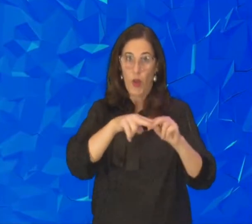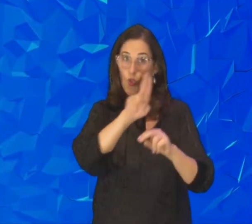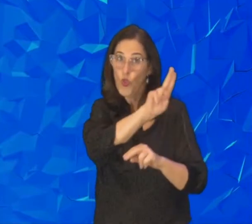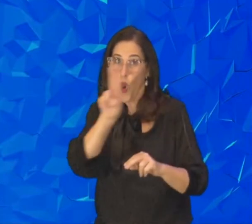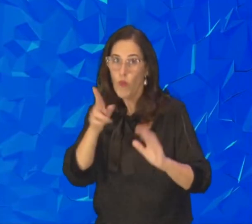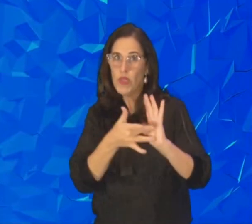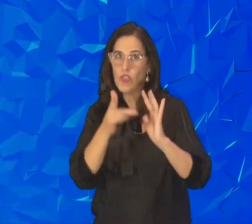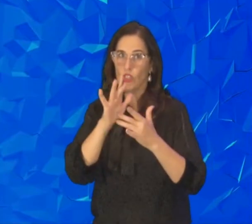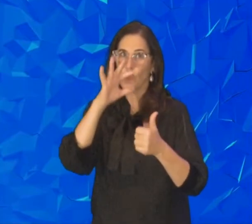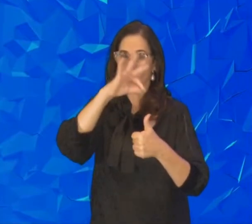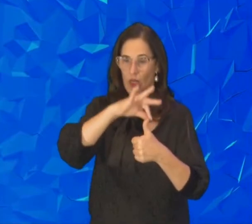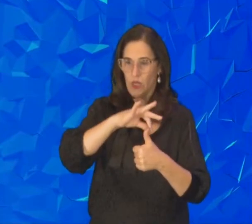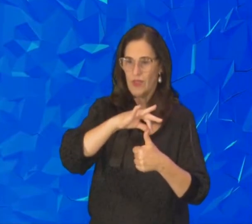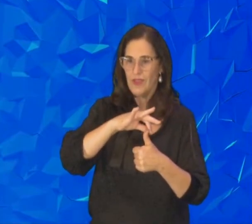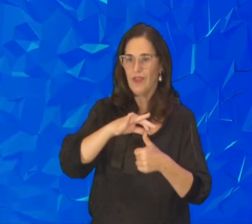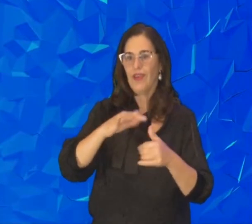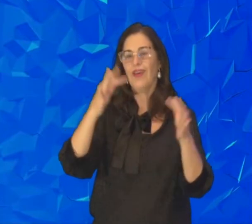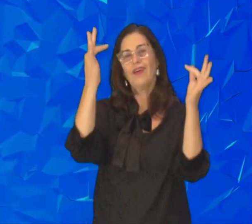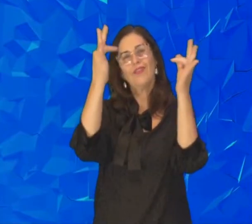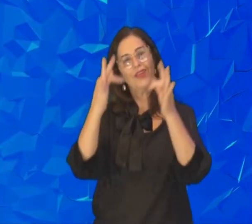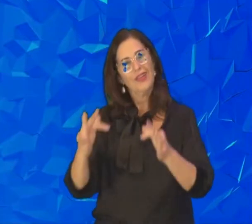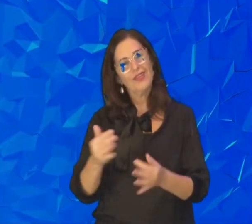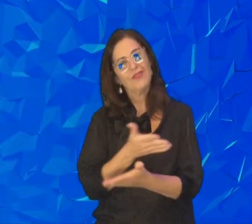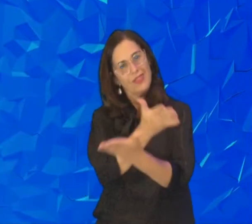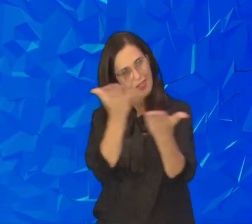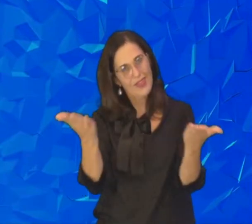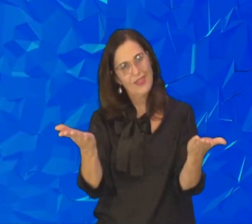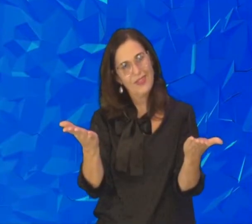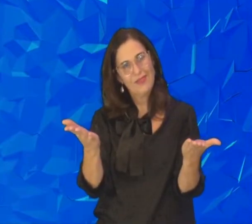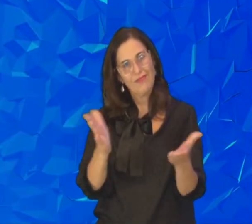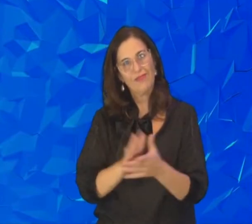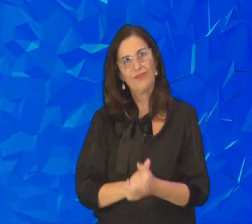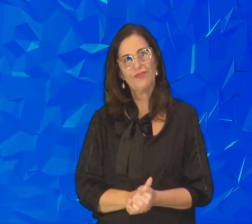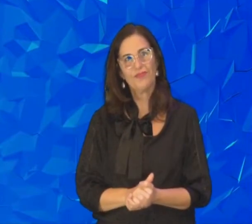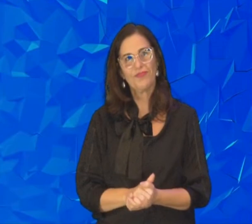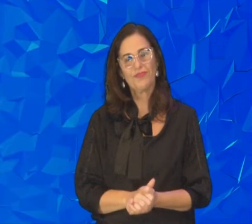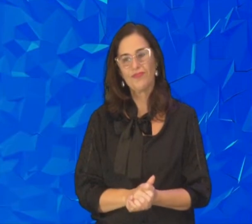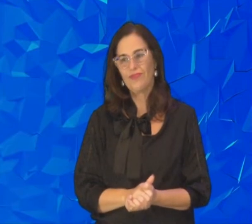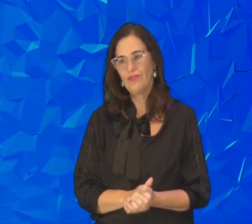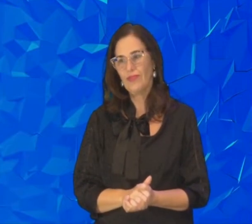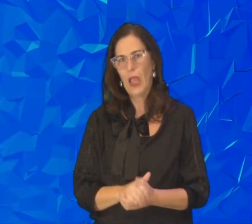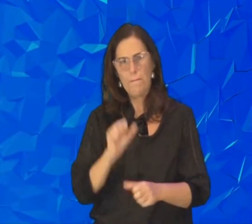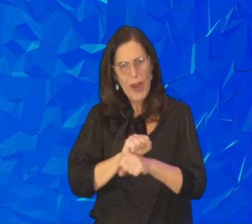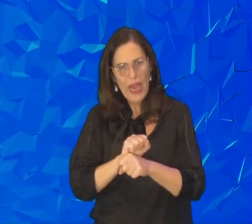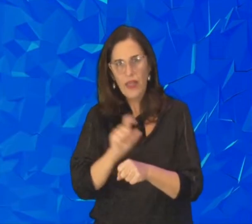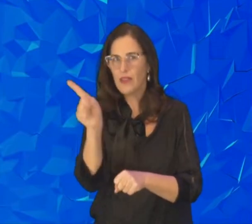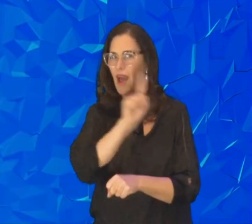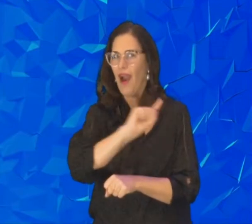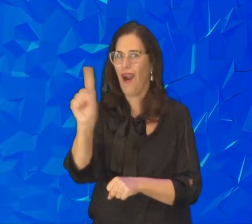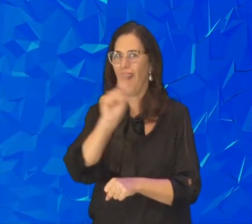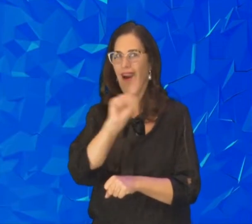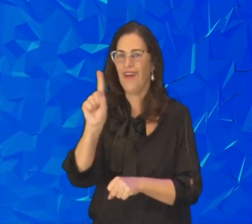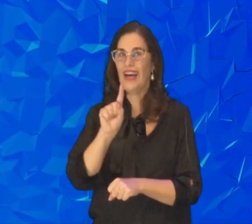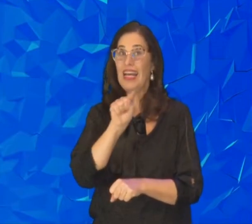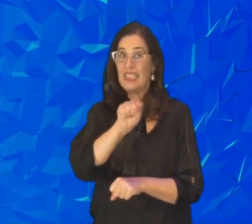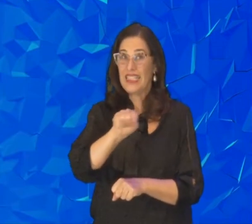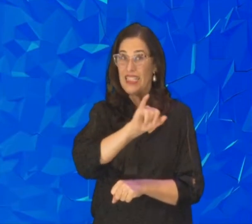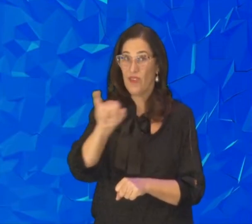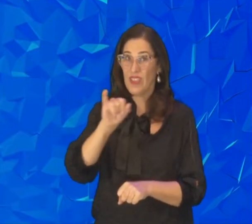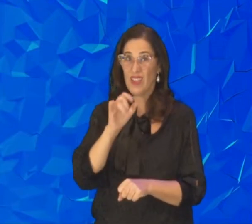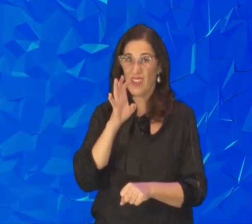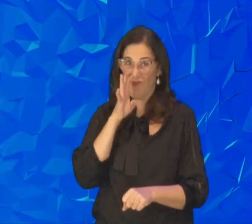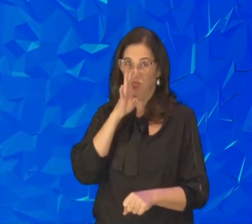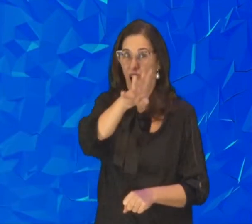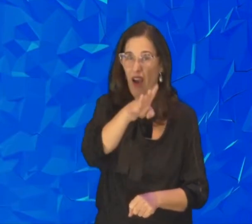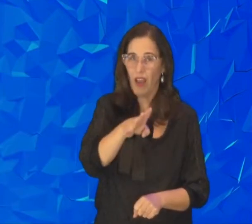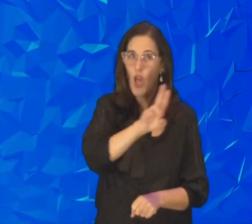Cristo, felizes são vocês. E ele não para por aí. Se vocês são insultados por